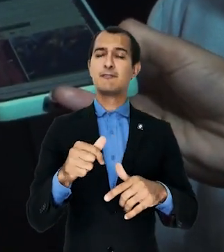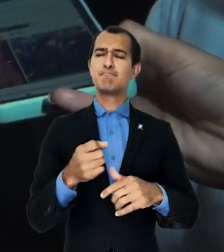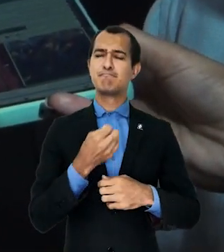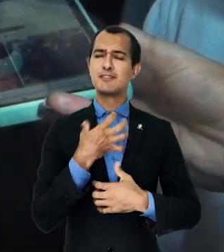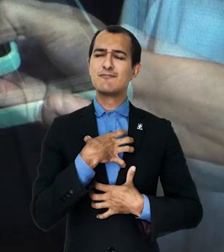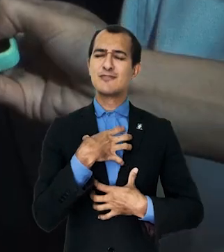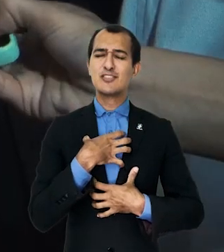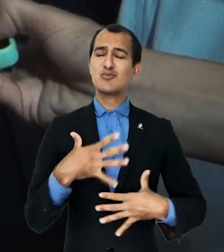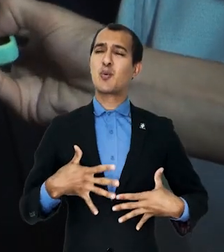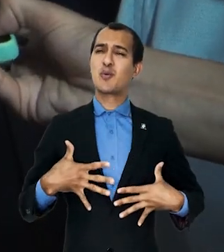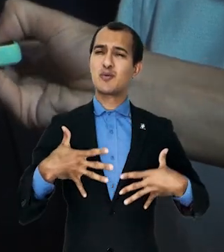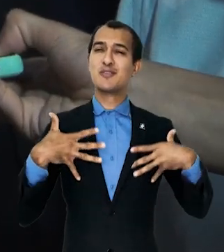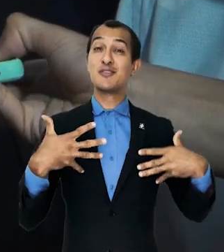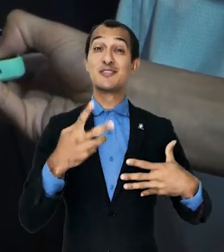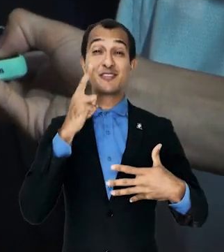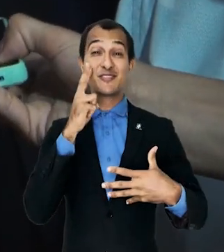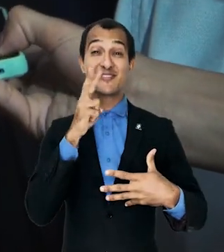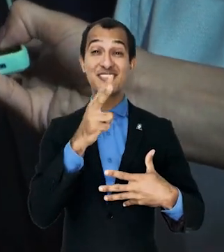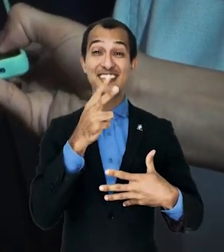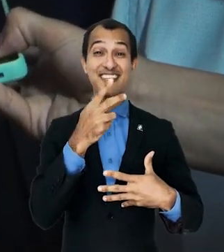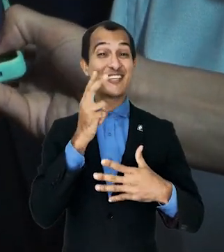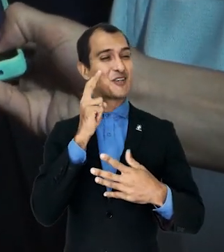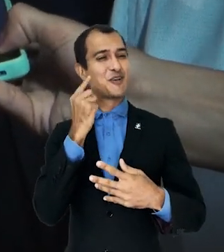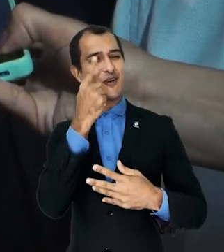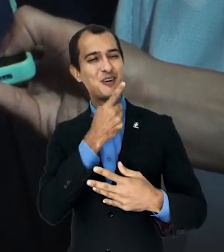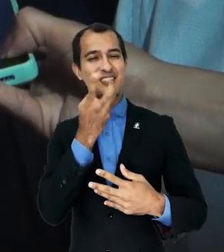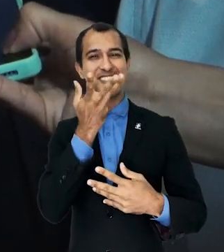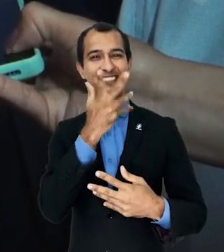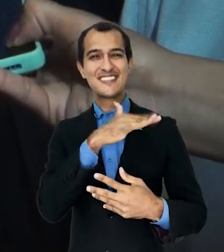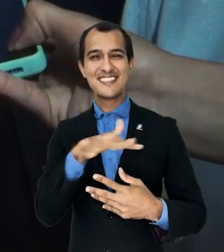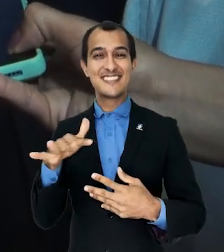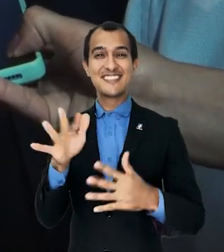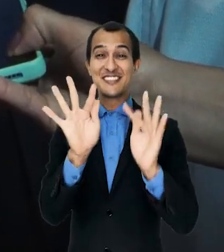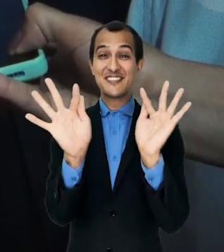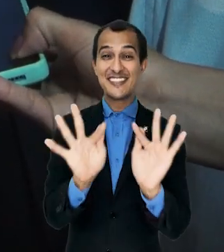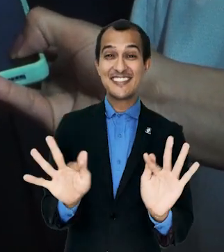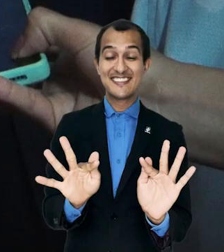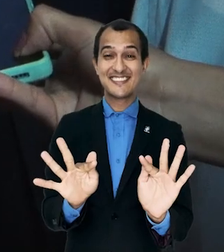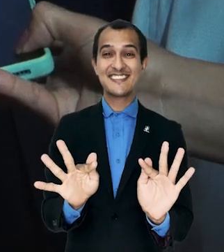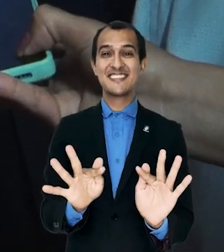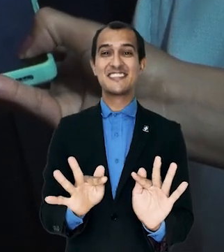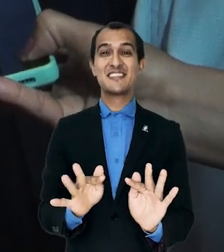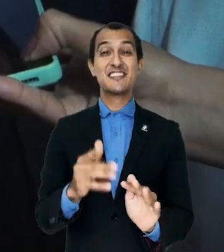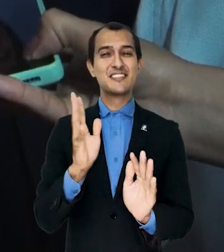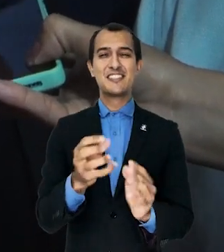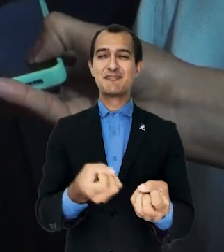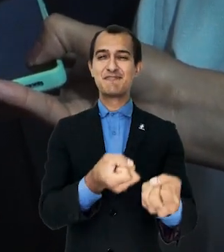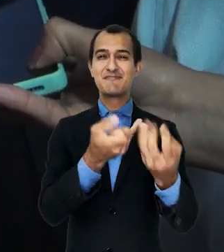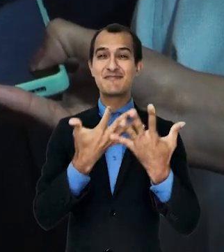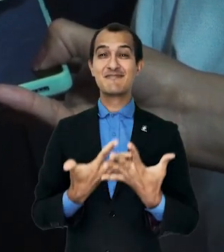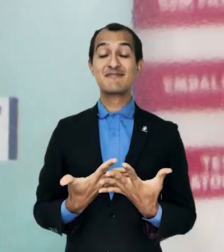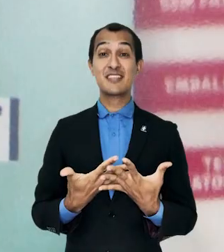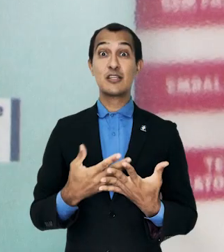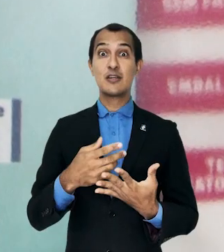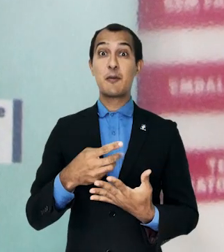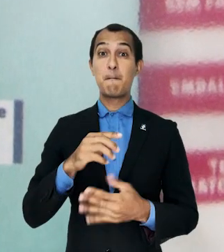gratificante a gente se sente muito orgulhoso e dá uma alegria de ver só de olhar para o rostinho delas a felicidade deles aqui acho que já